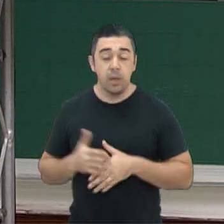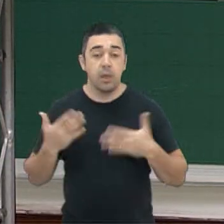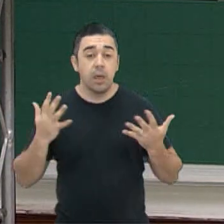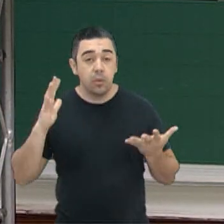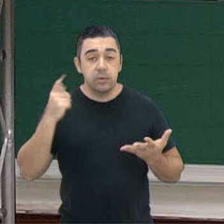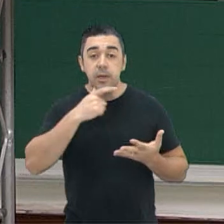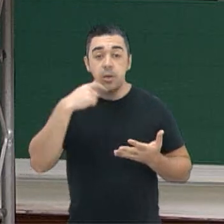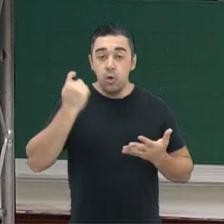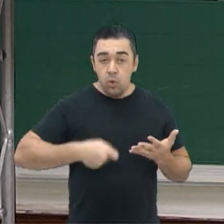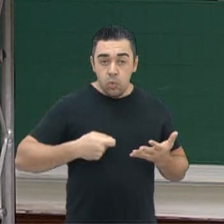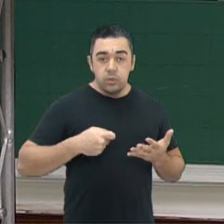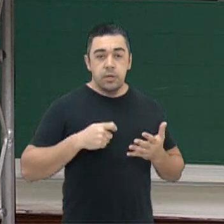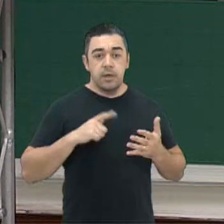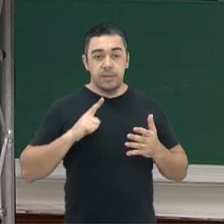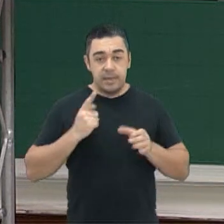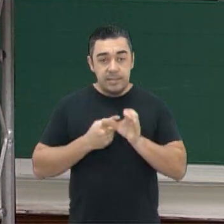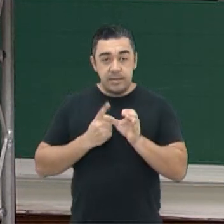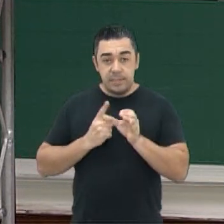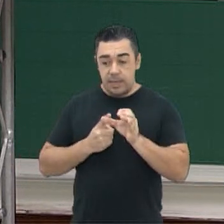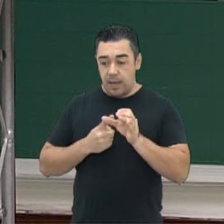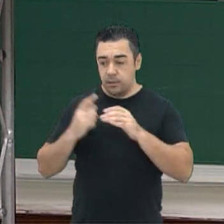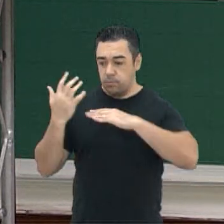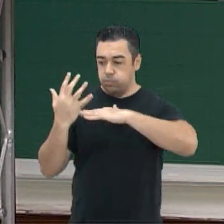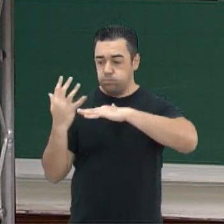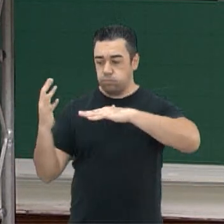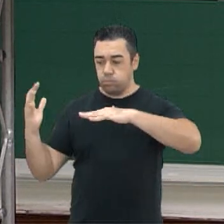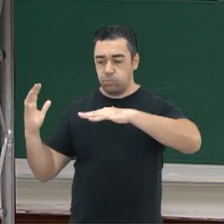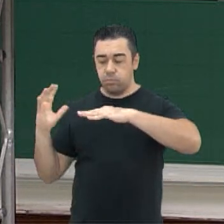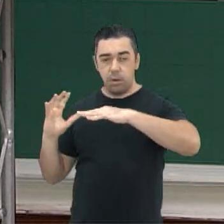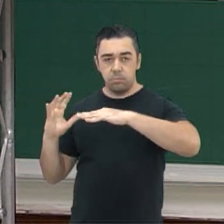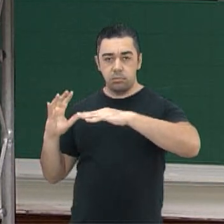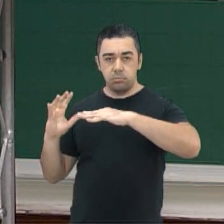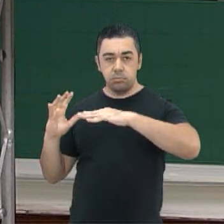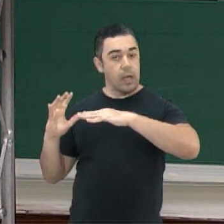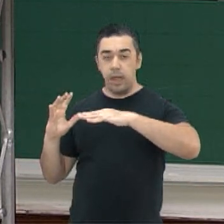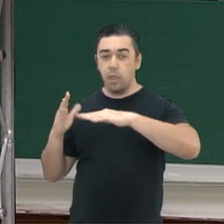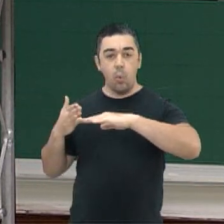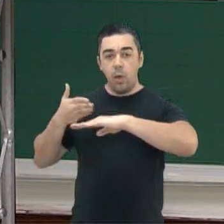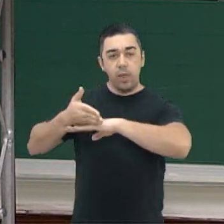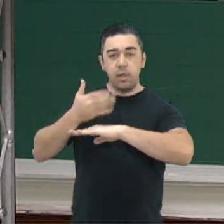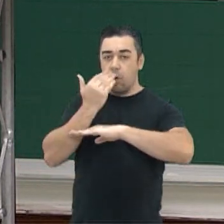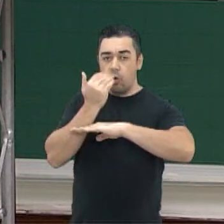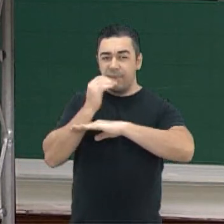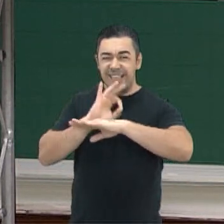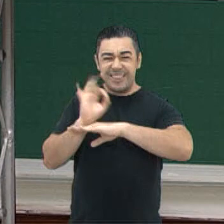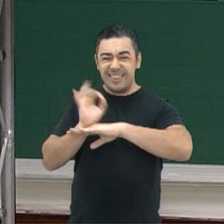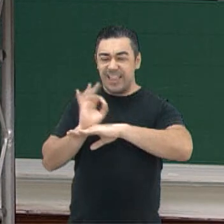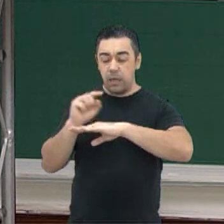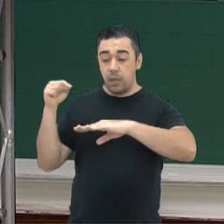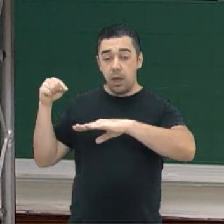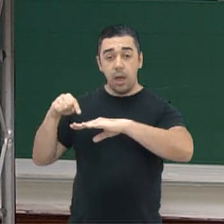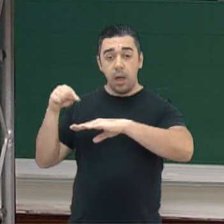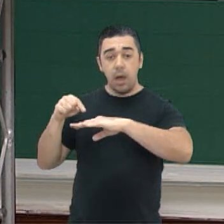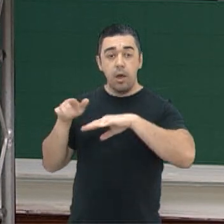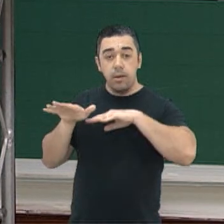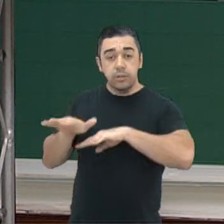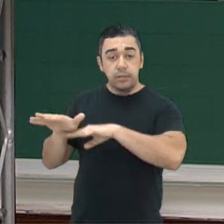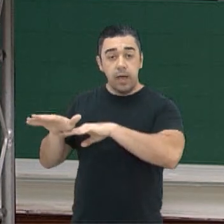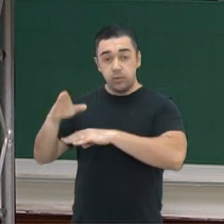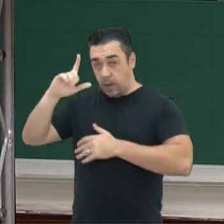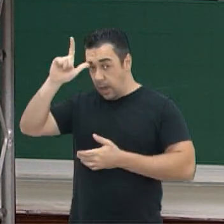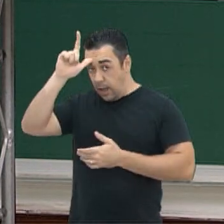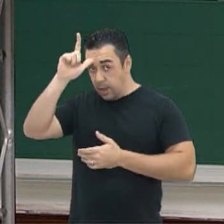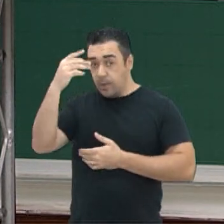alemães dentro da cidade e não deixa suprimento nem armamento entrar na cidade, enfraquecendo as tropas alemãs que estavam dentro da cidade